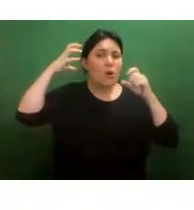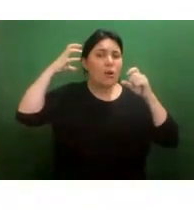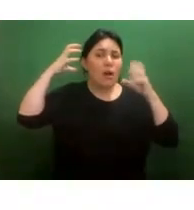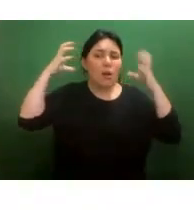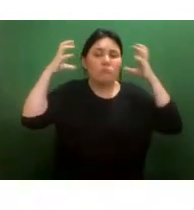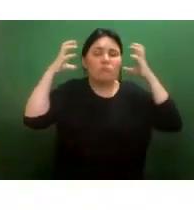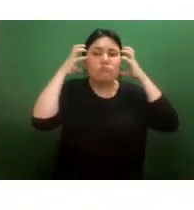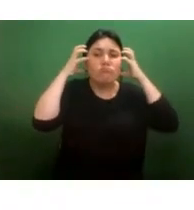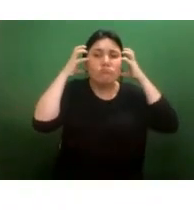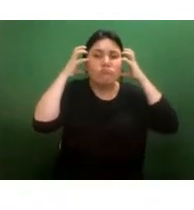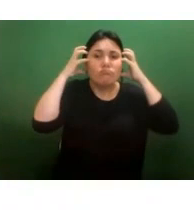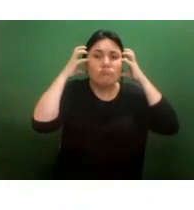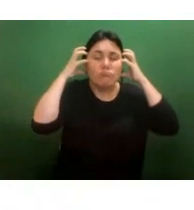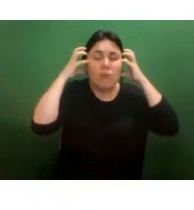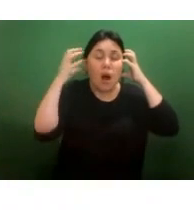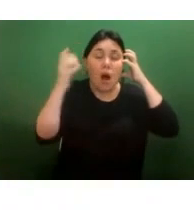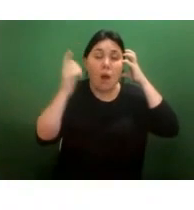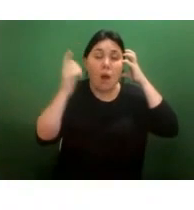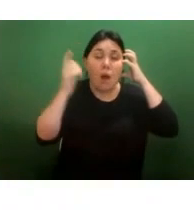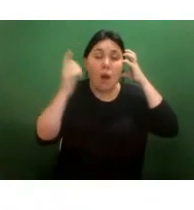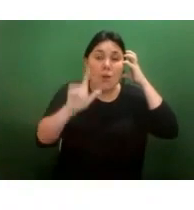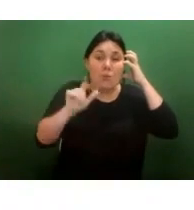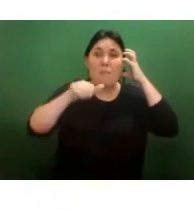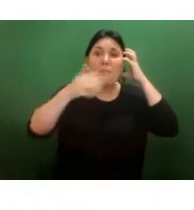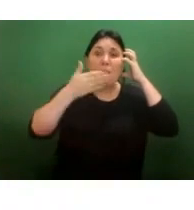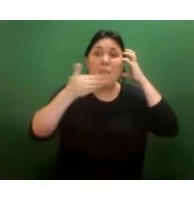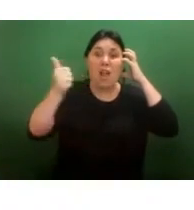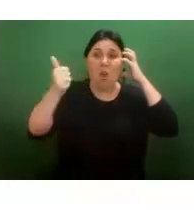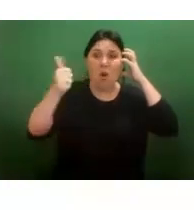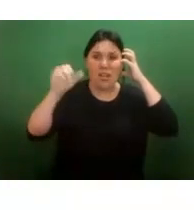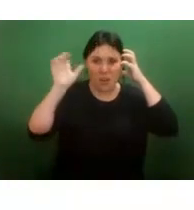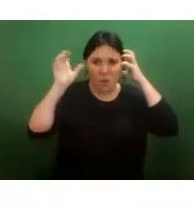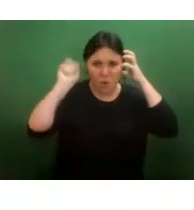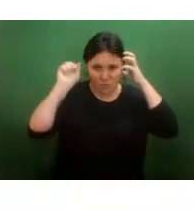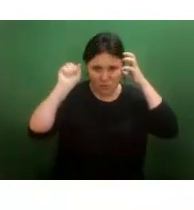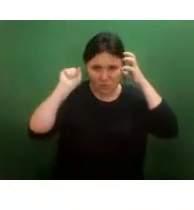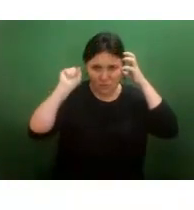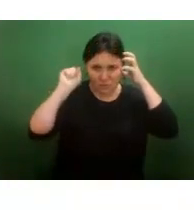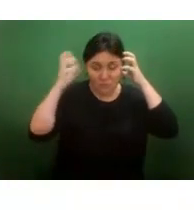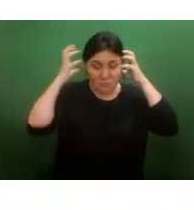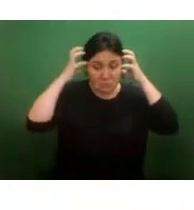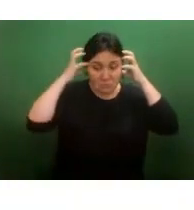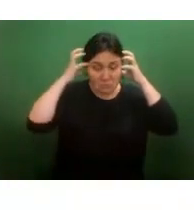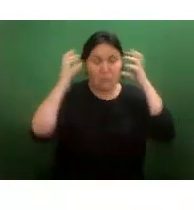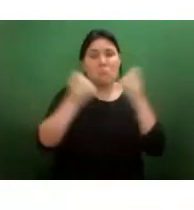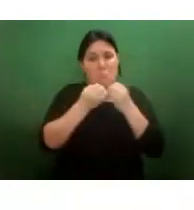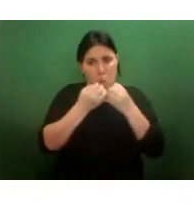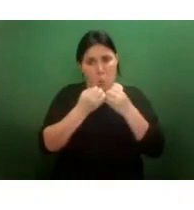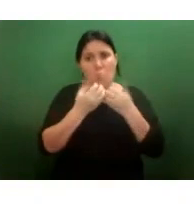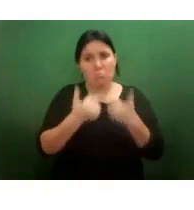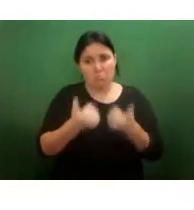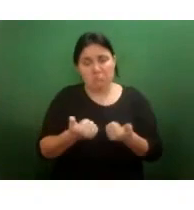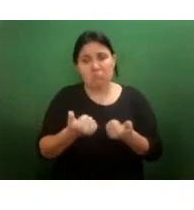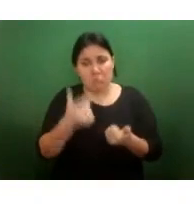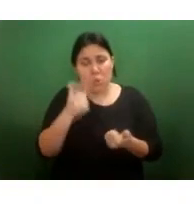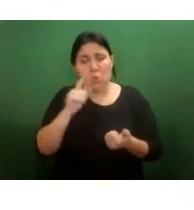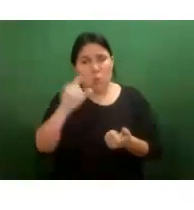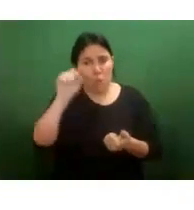mais o som. Funcionaram muito bem, muito bem. O equipamento foi ótimo. Então, a gente tinha